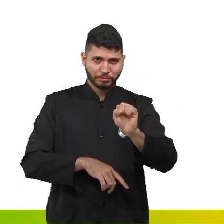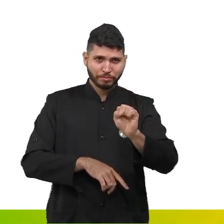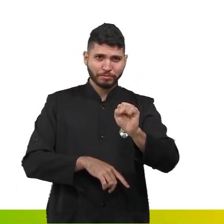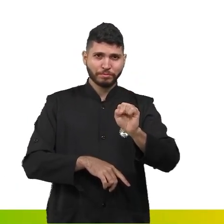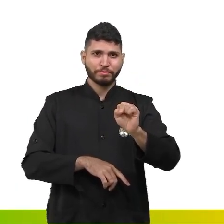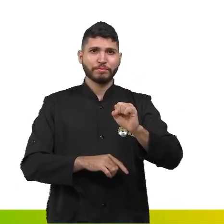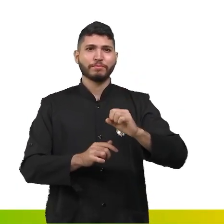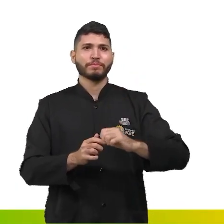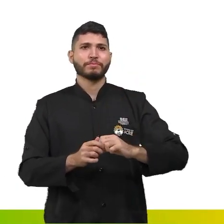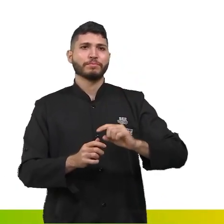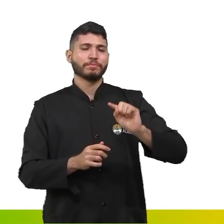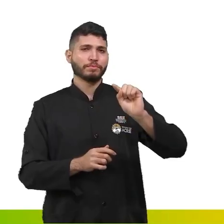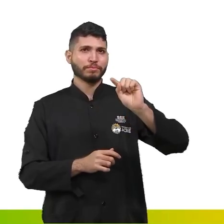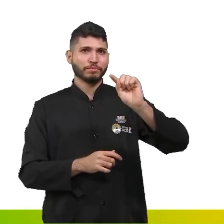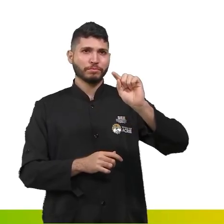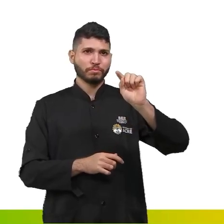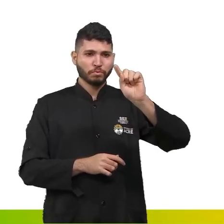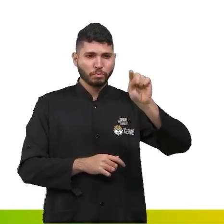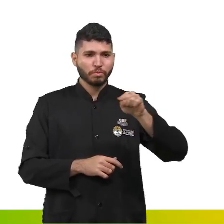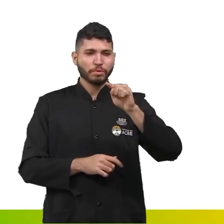ângulo D,